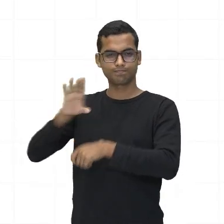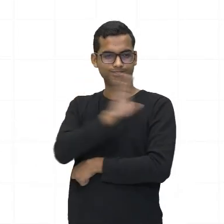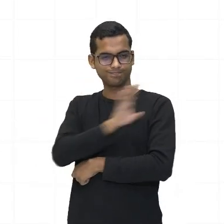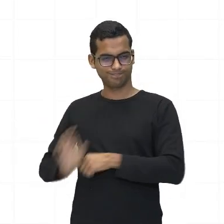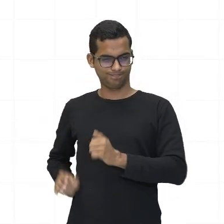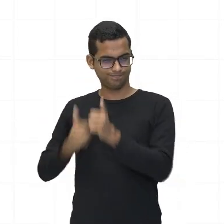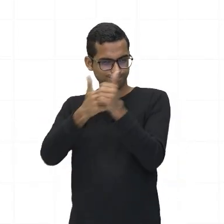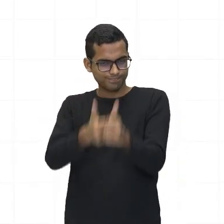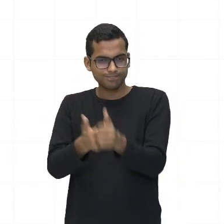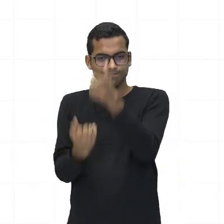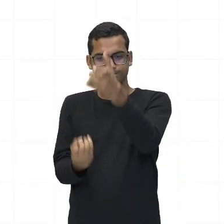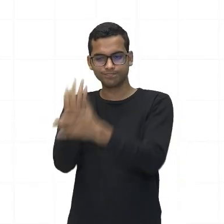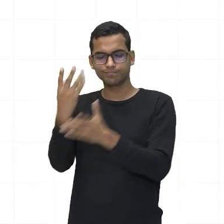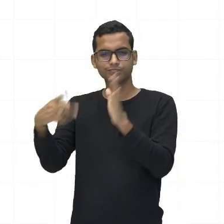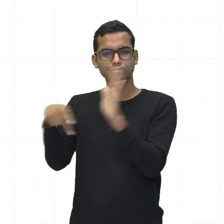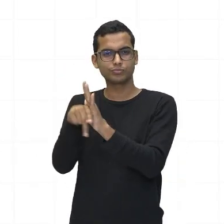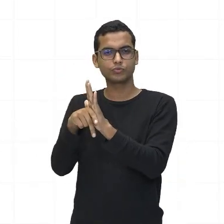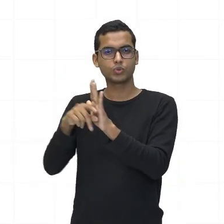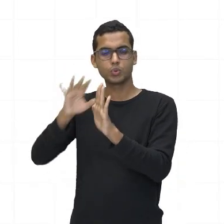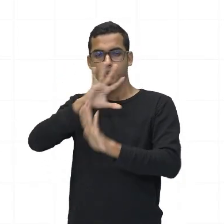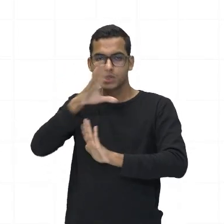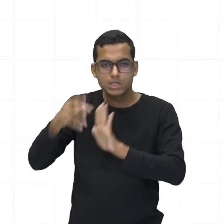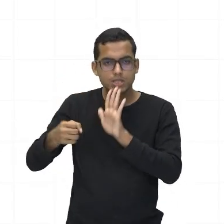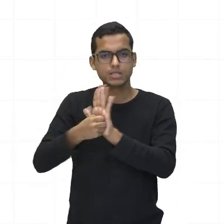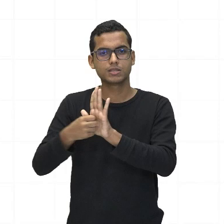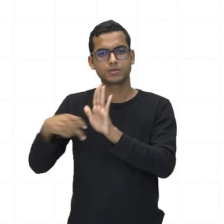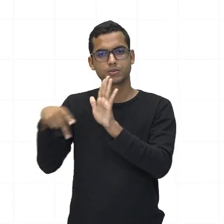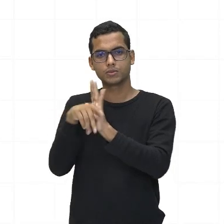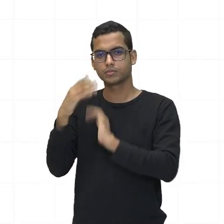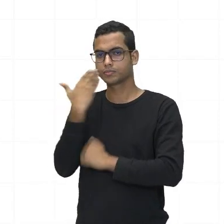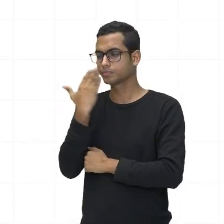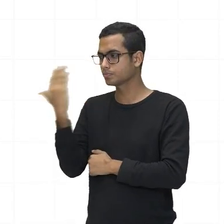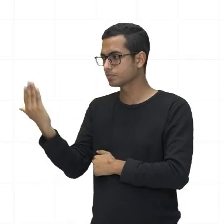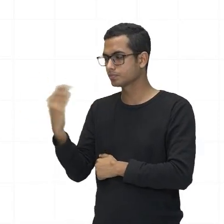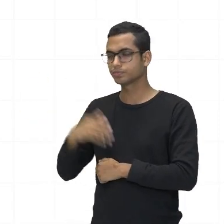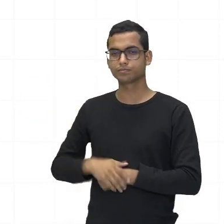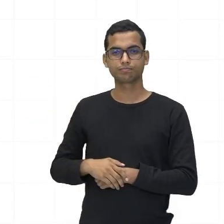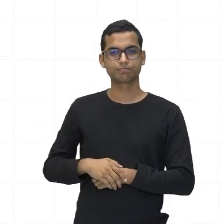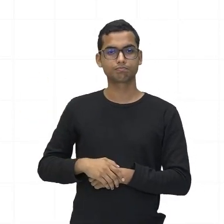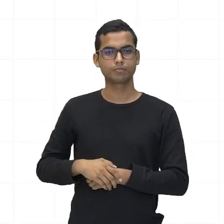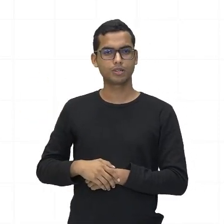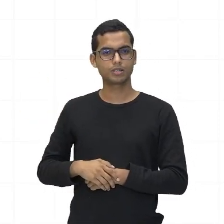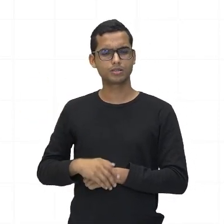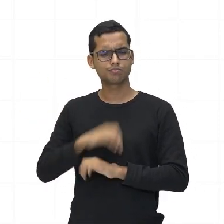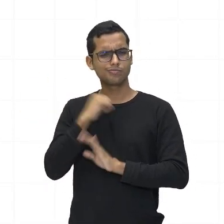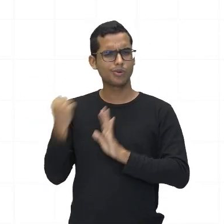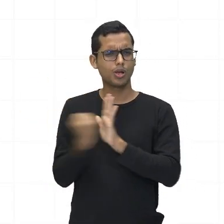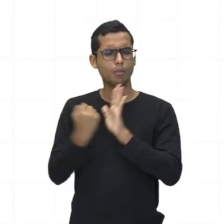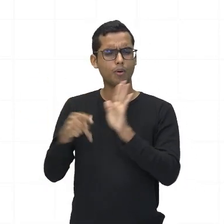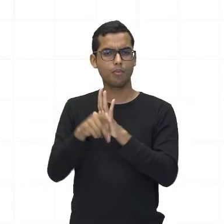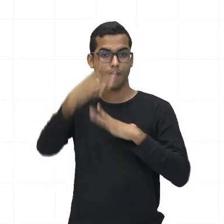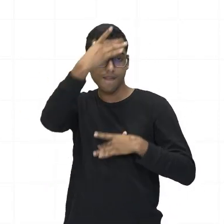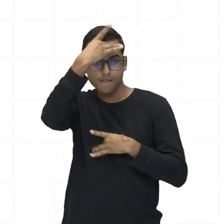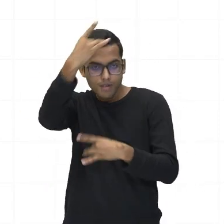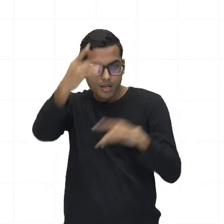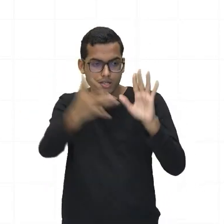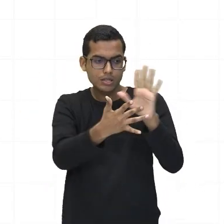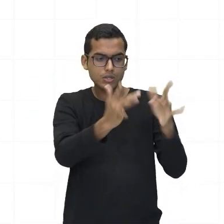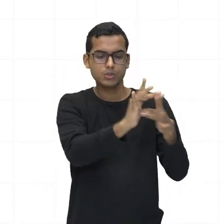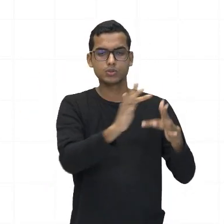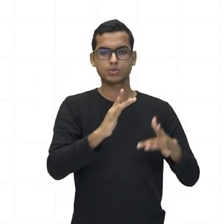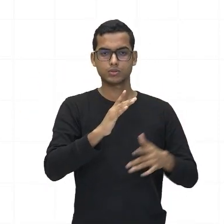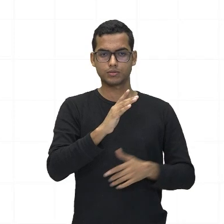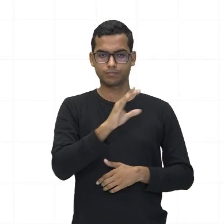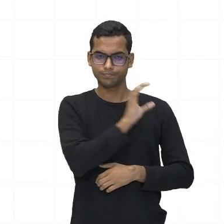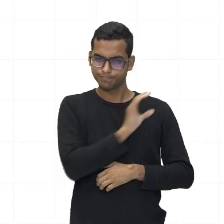poder encaixar o peixe como um símbolo da sua fé, a fé de que Jesus Cristo é Filho de